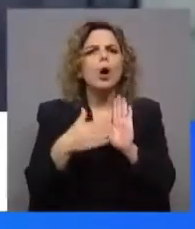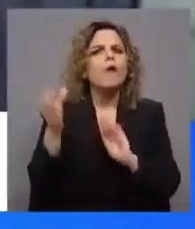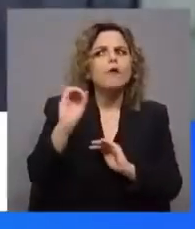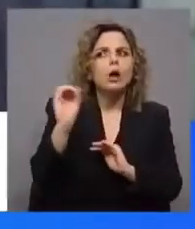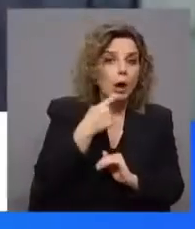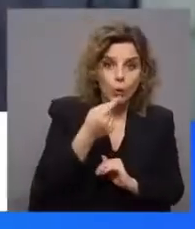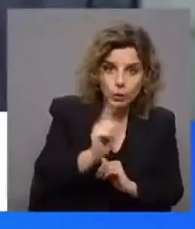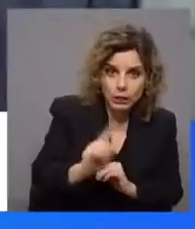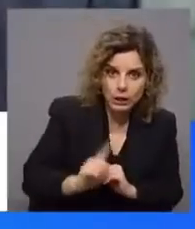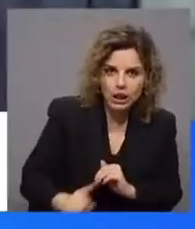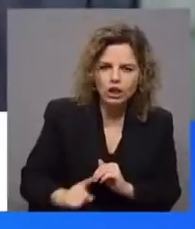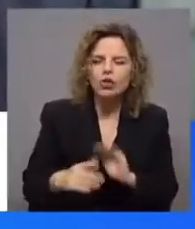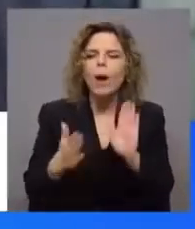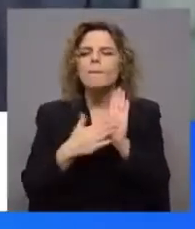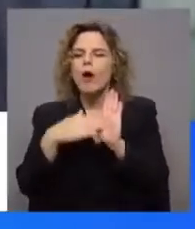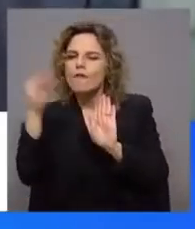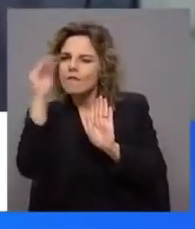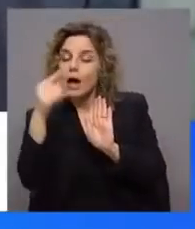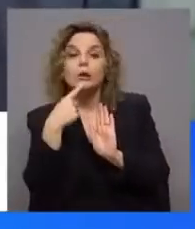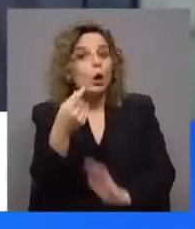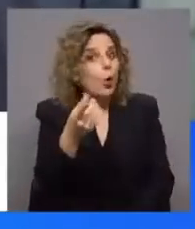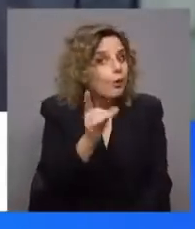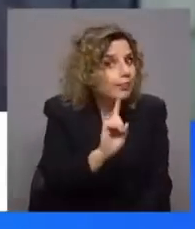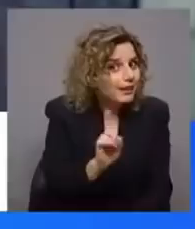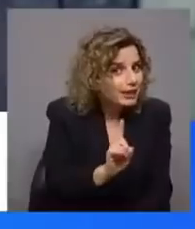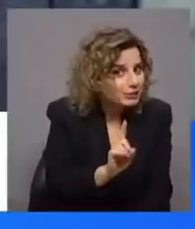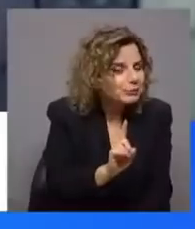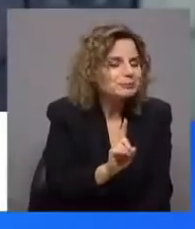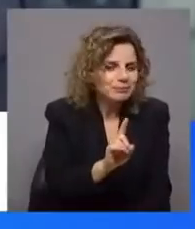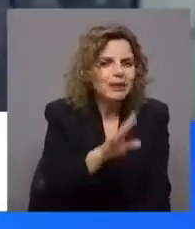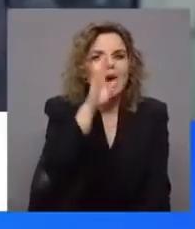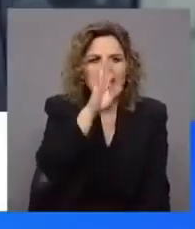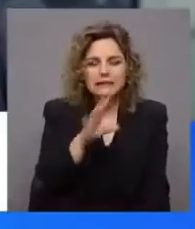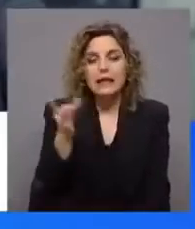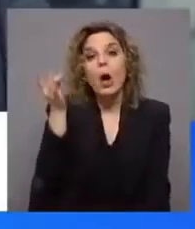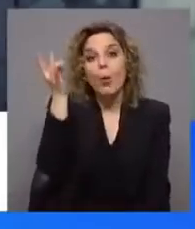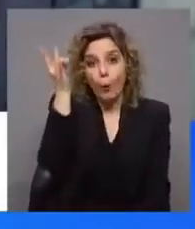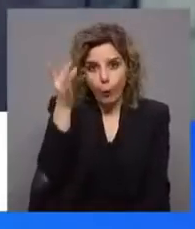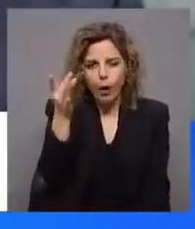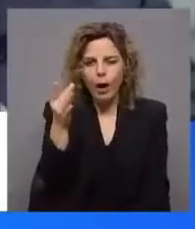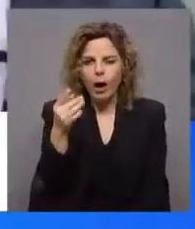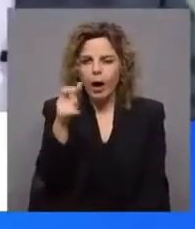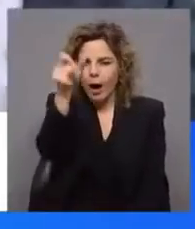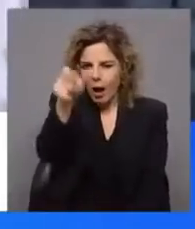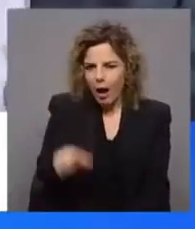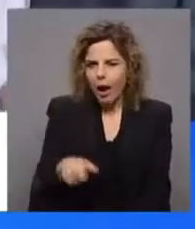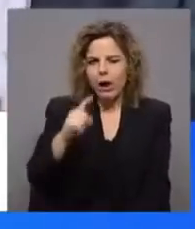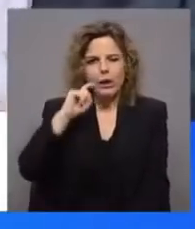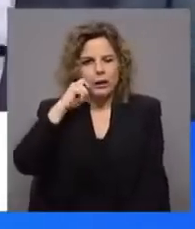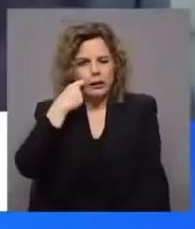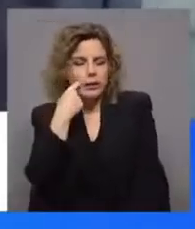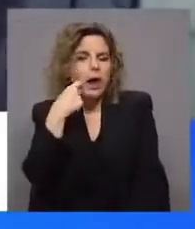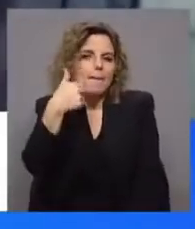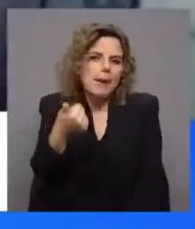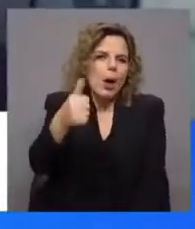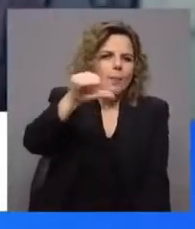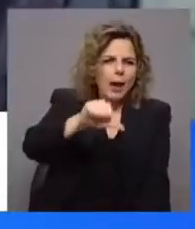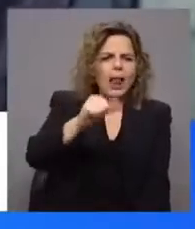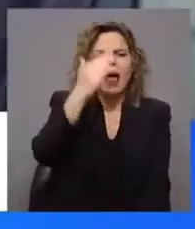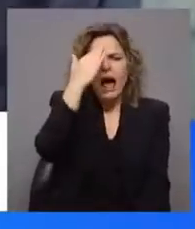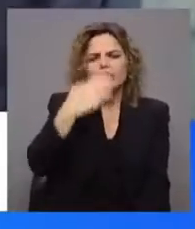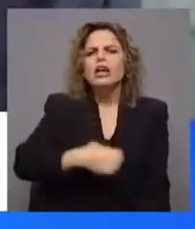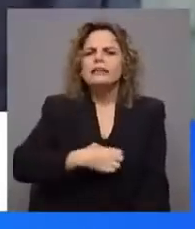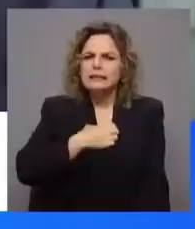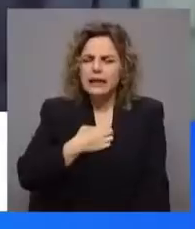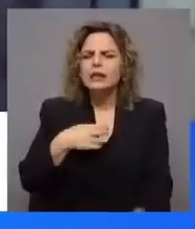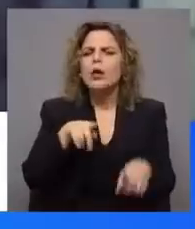falsas. Havendo suspeitas de corrupção que impendem sobre si, bem ou mal, o senhor sente que tem condições políticas, não